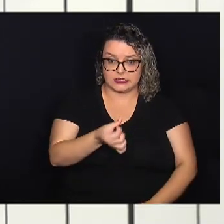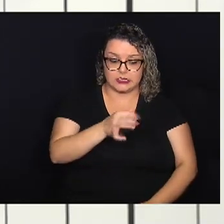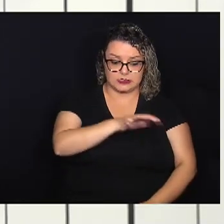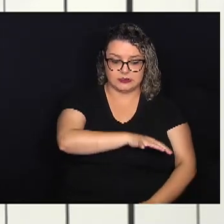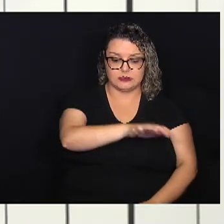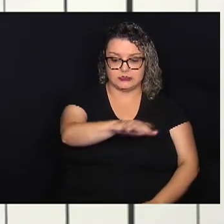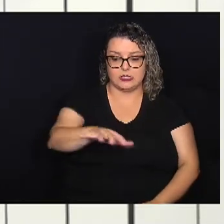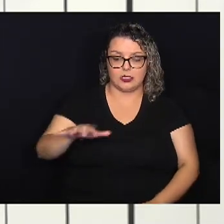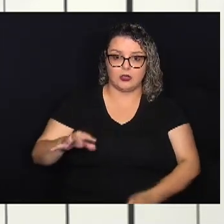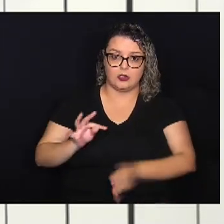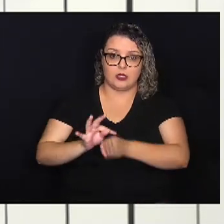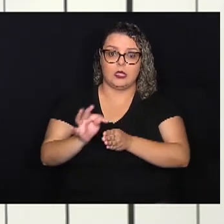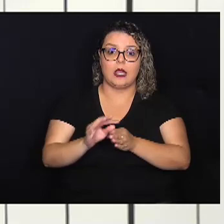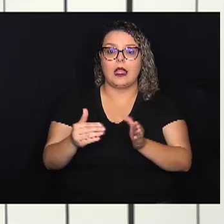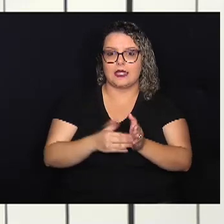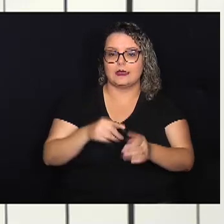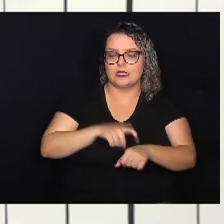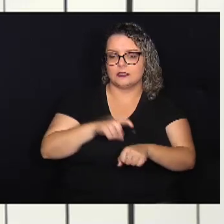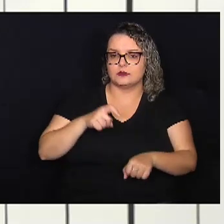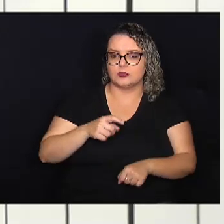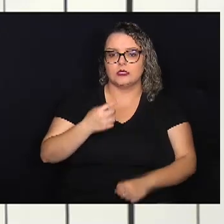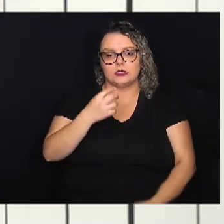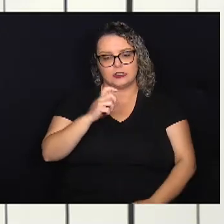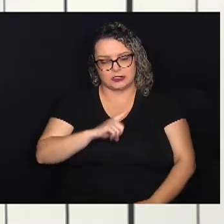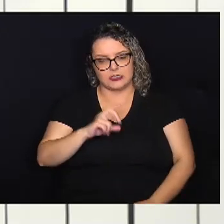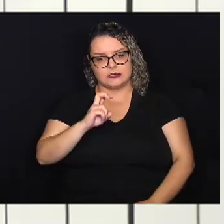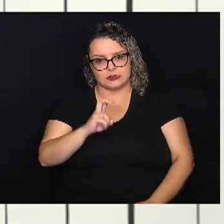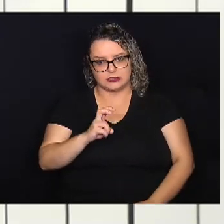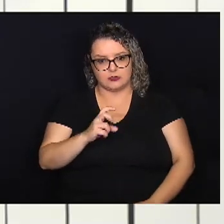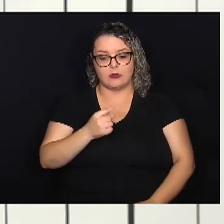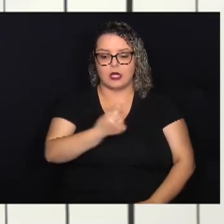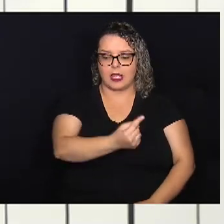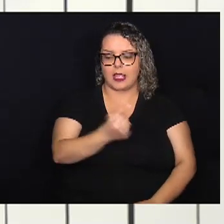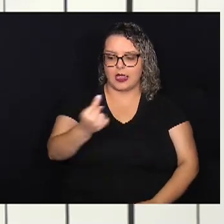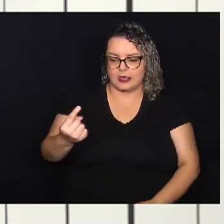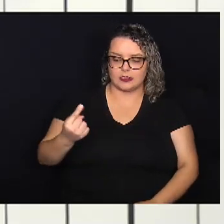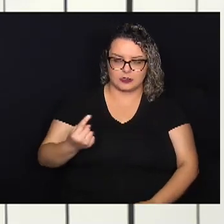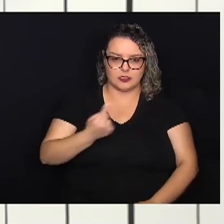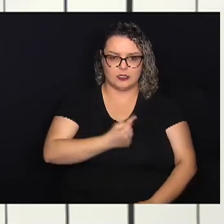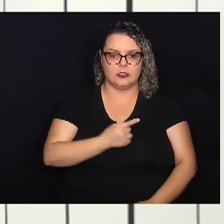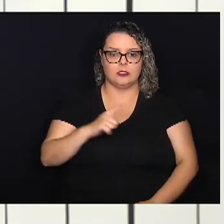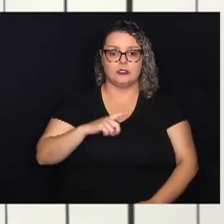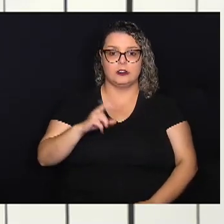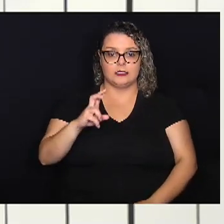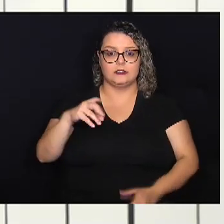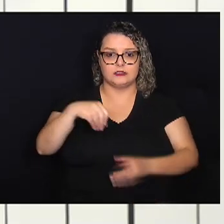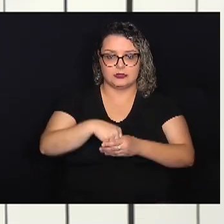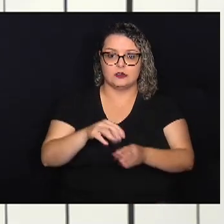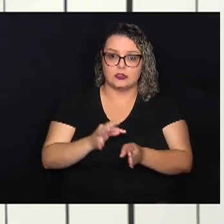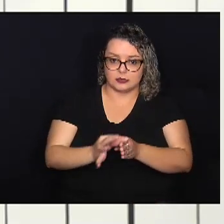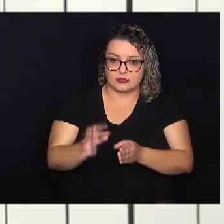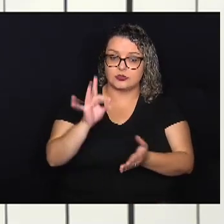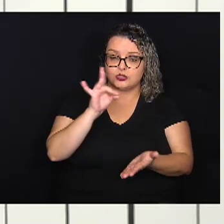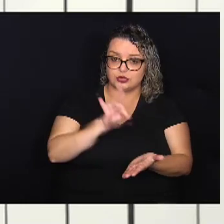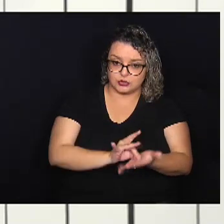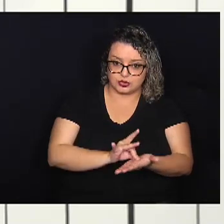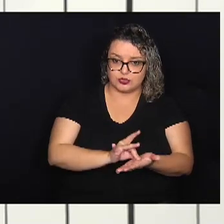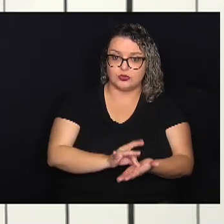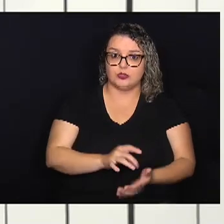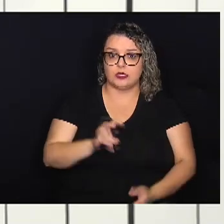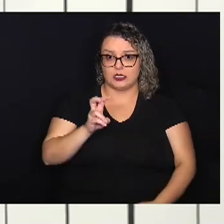então nós temos 5. Cada conselho, ele tem aí 5 conselheiros titulares e